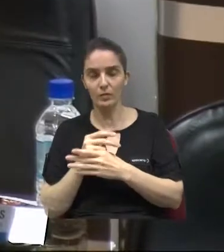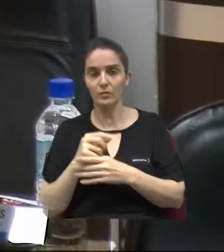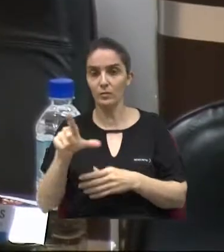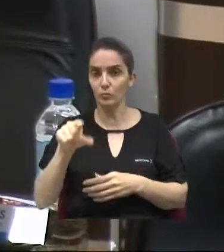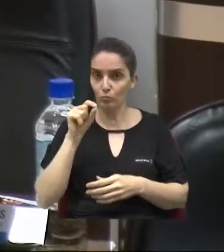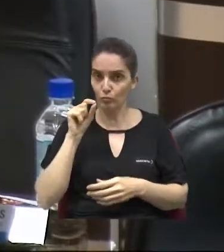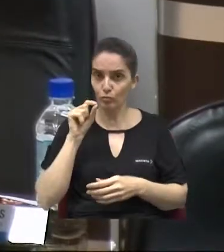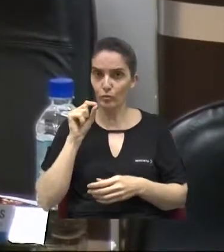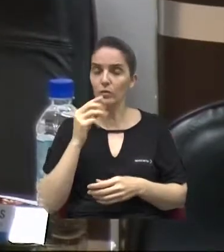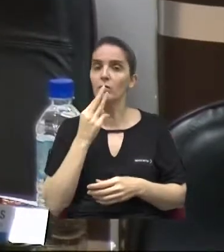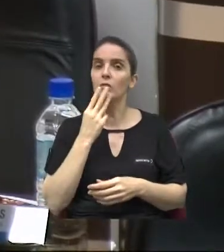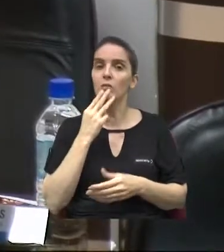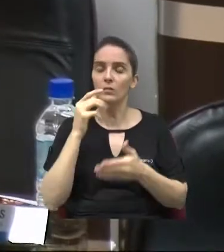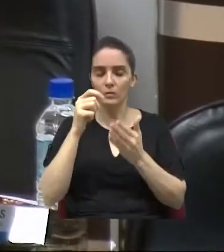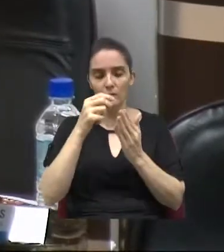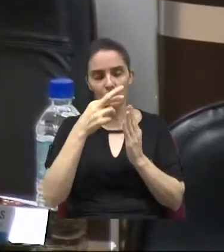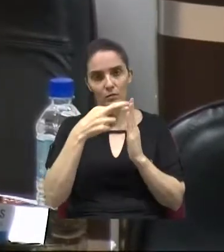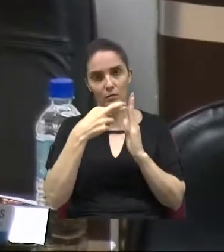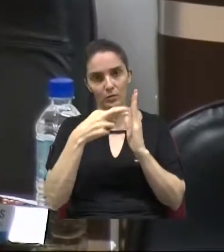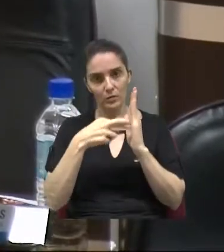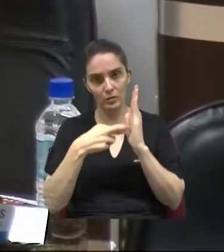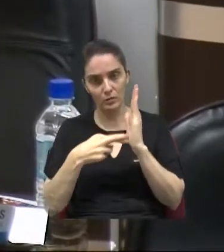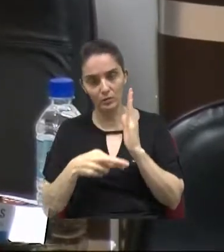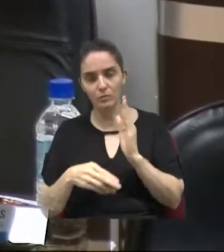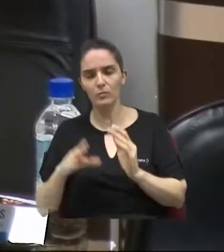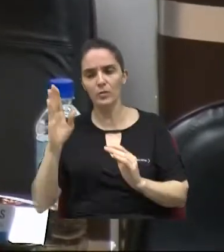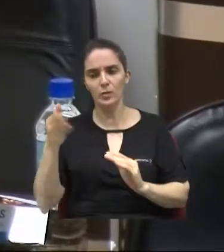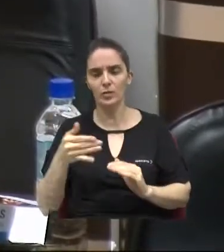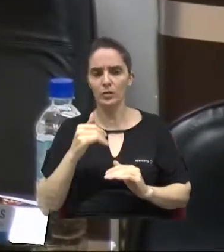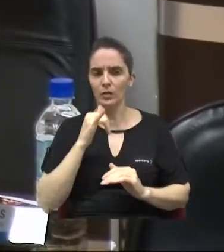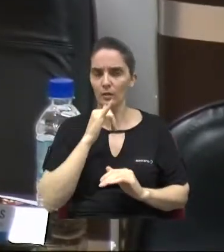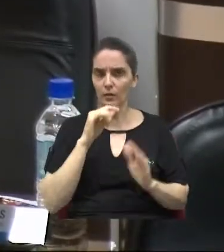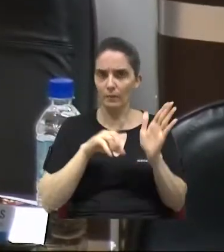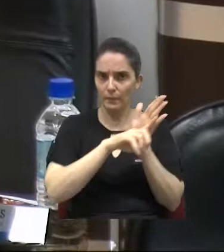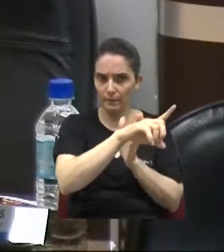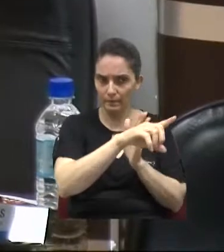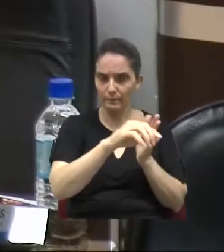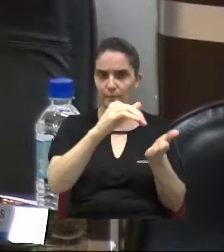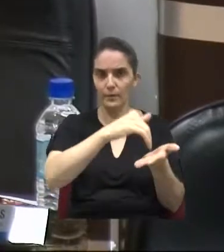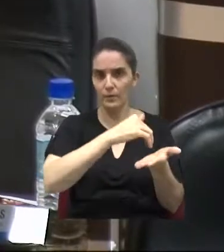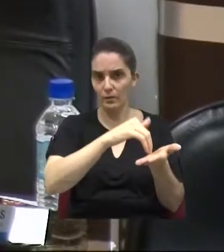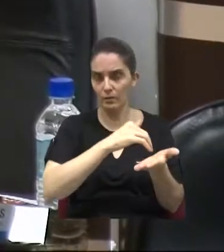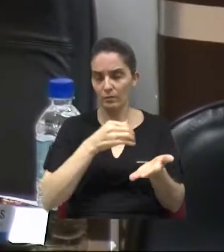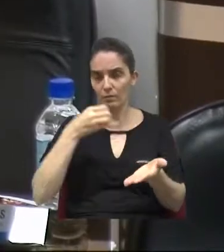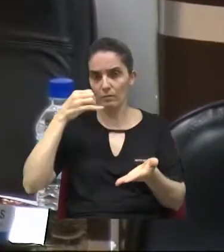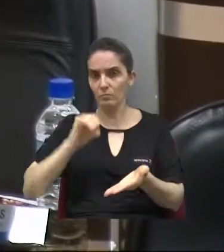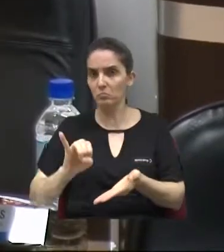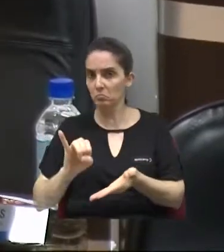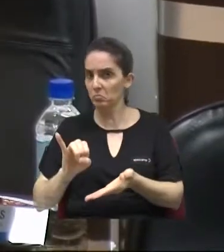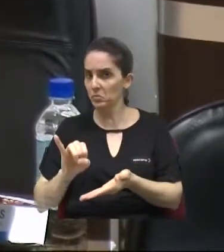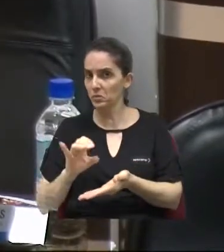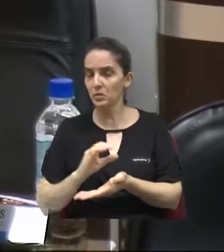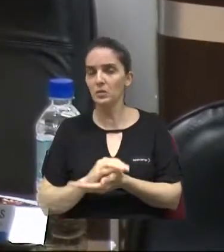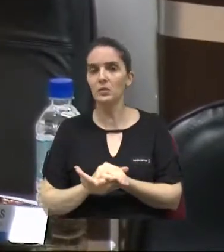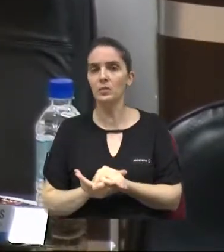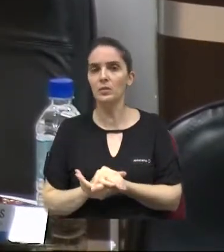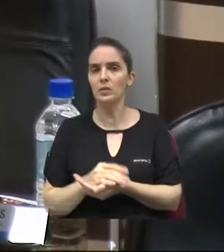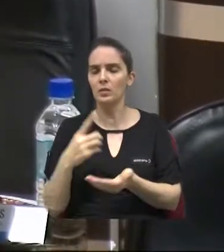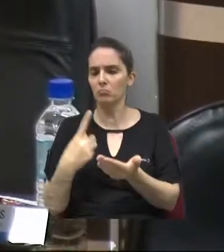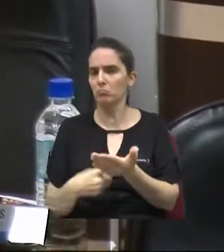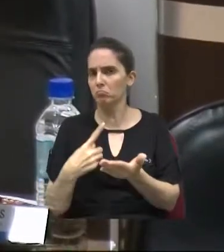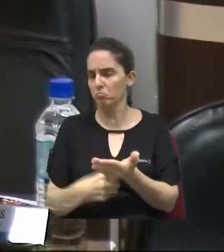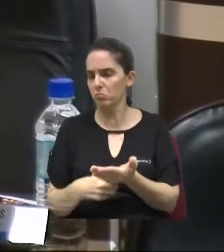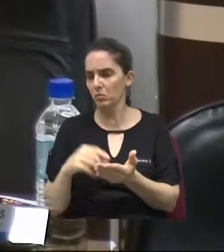já oficializamos o secretário, vereador, para que ele possa esclarecer a sua fala e se realmente esse é o acordo